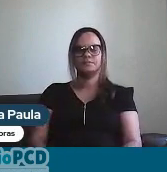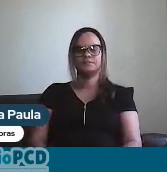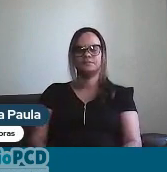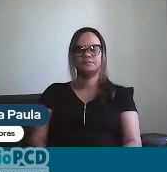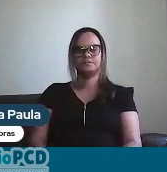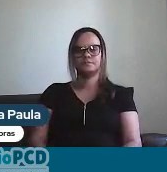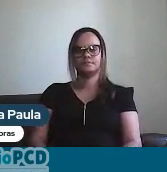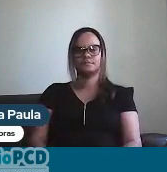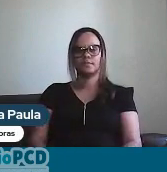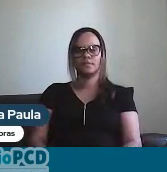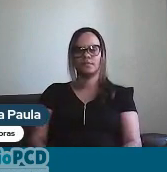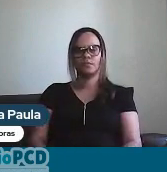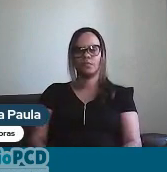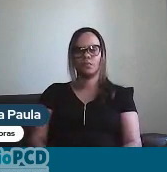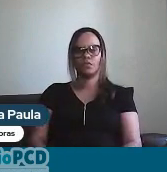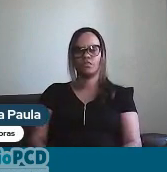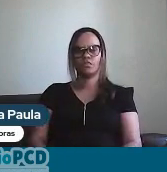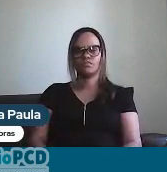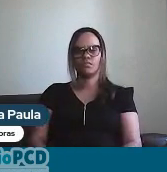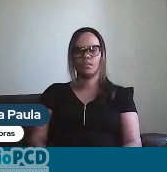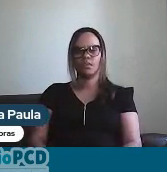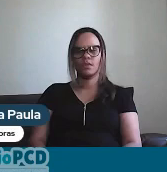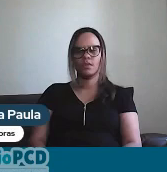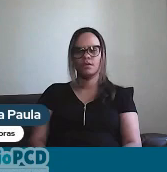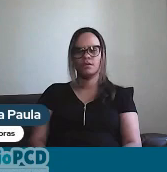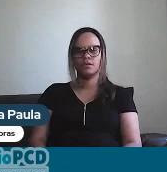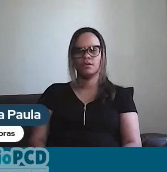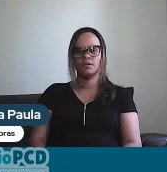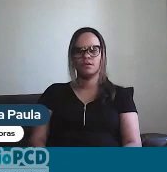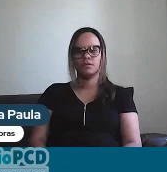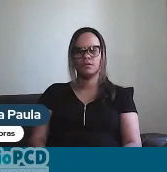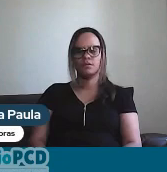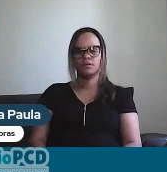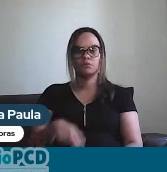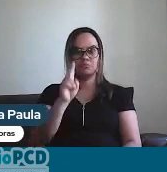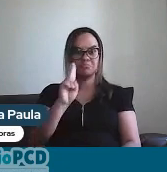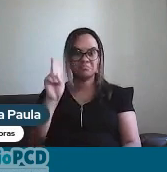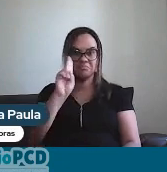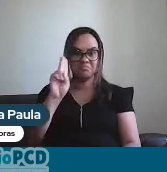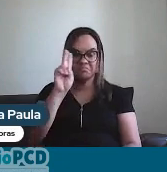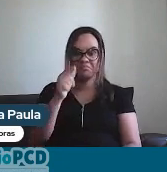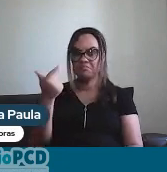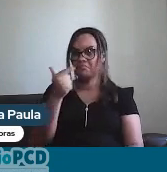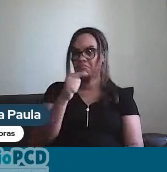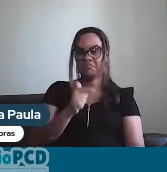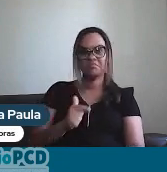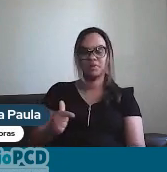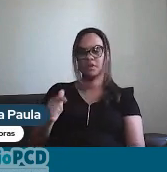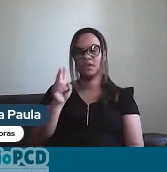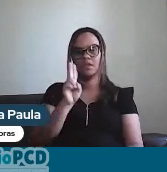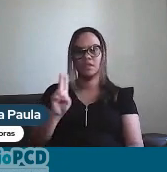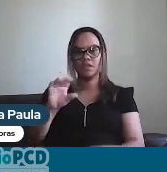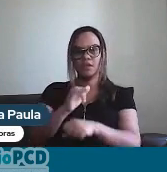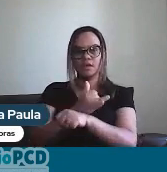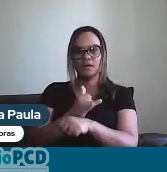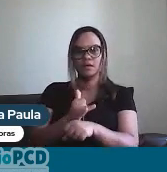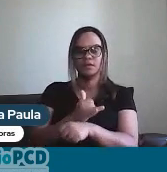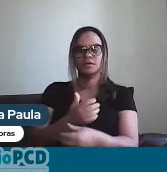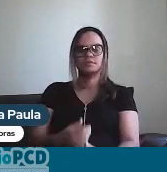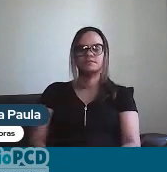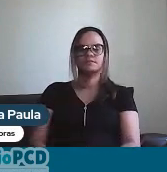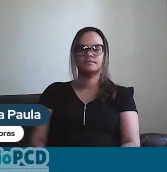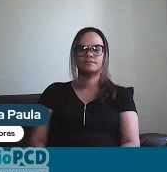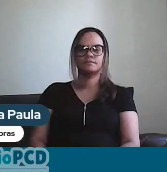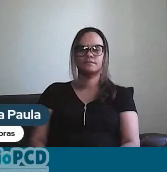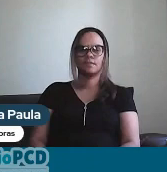também porque o instrumento ele não está sendo utilizado, até onde eu vi, né, desses laudos, que eu recebi alguns, inclusive, não é